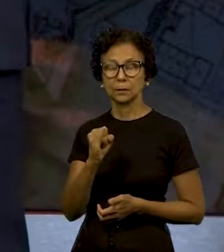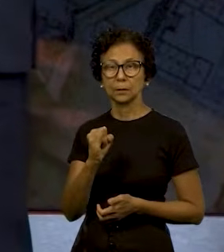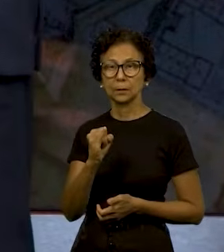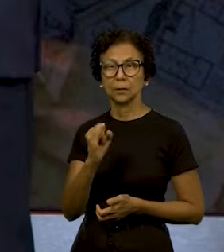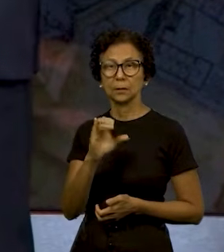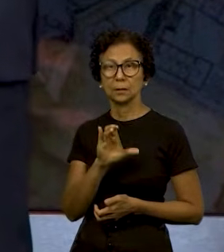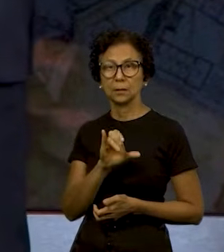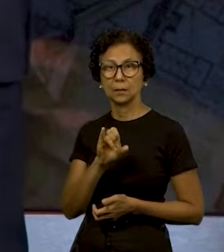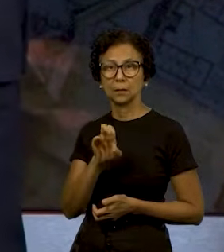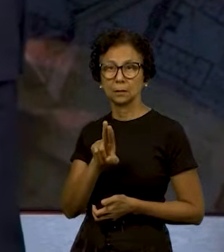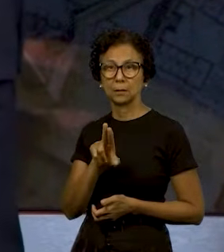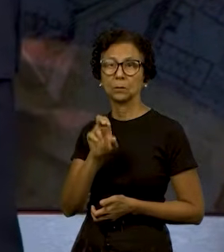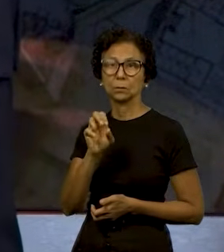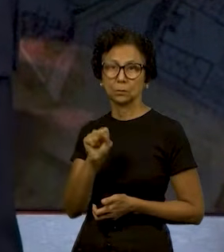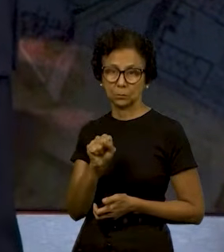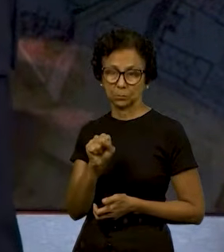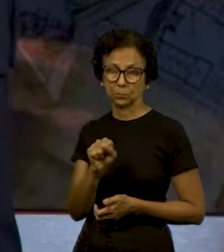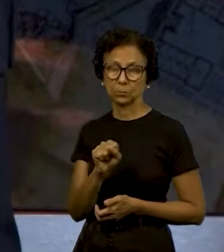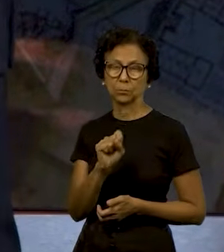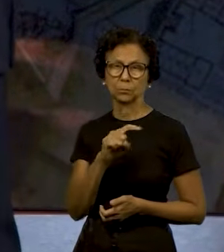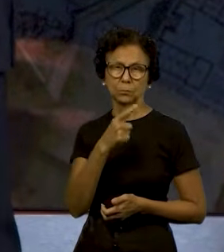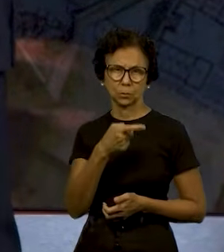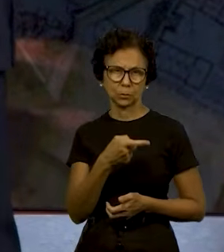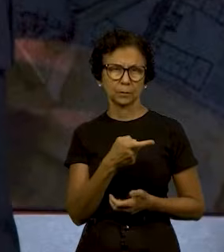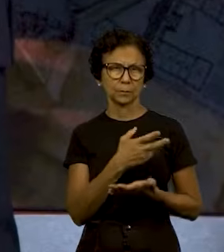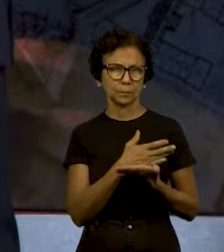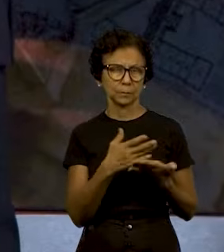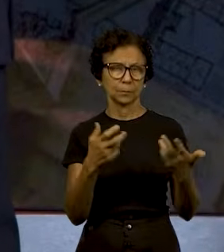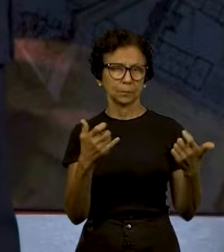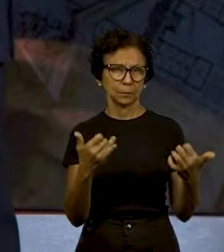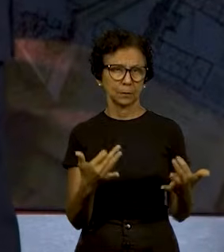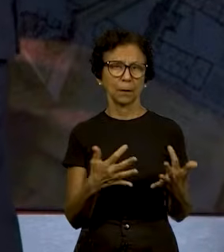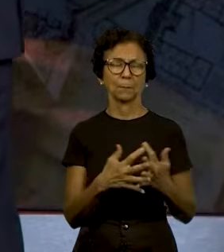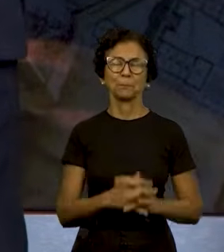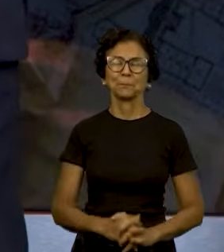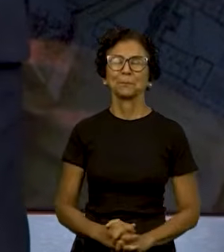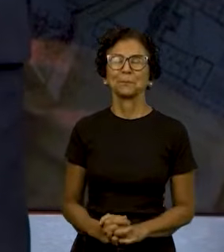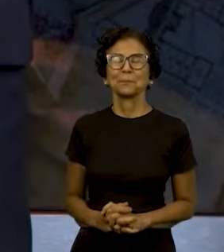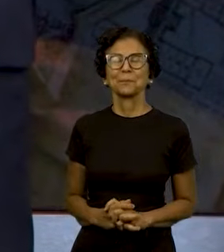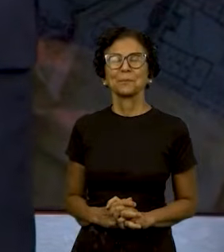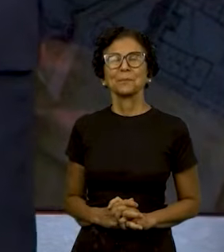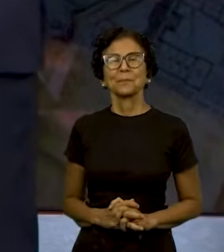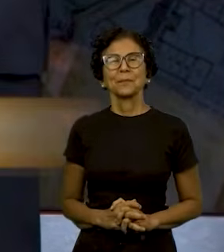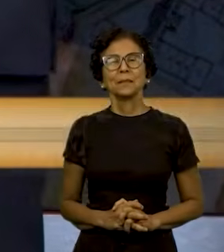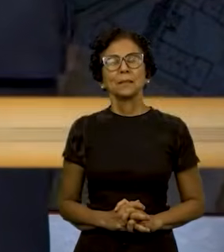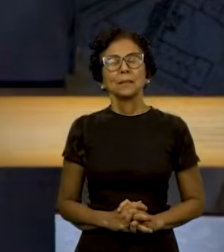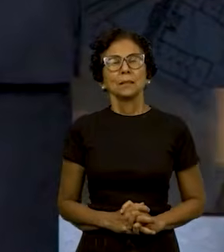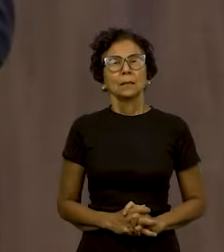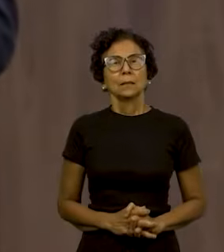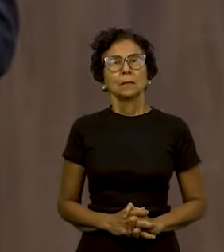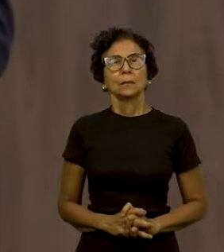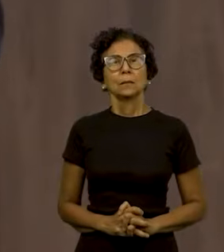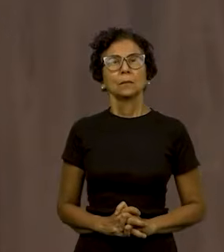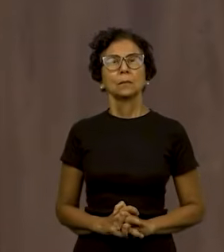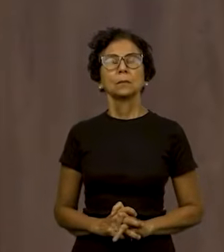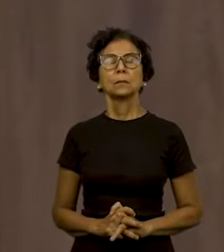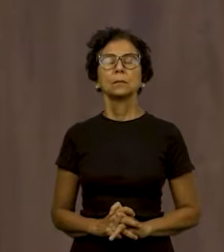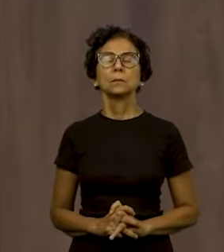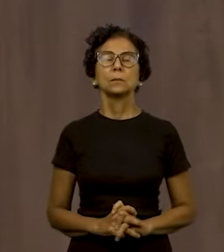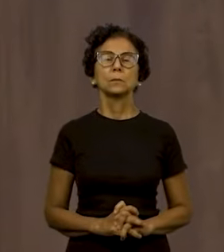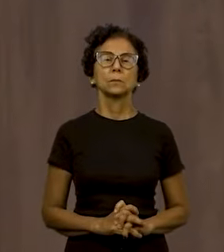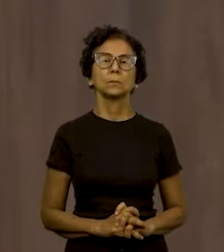do que será esse nosso primeiro episódio e também os outros. Mas queremos falar